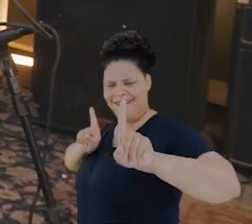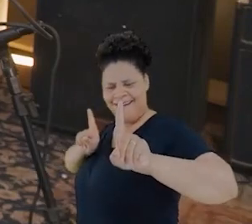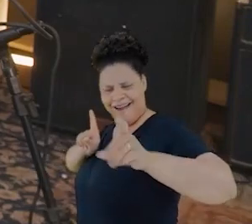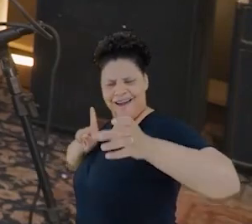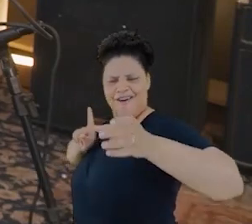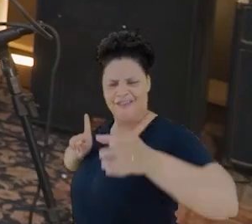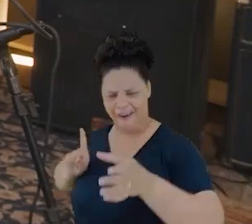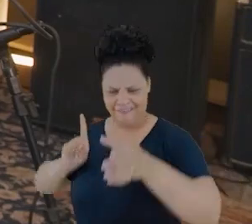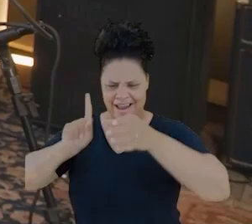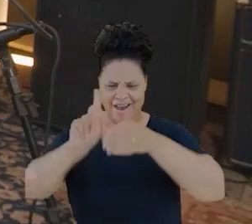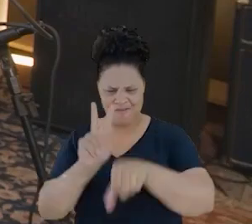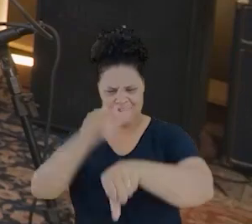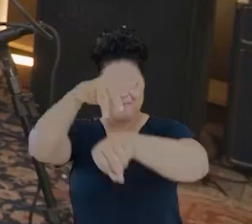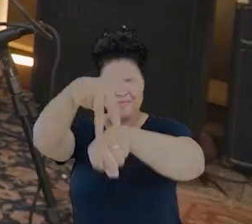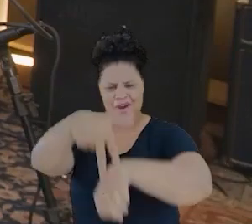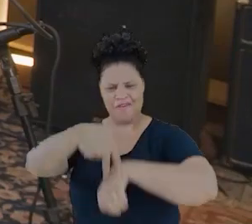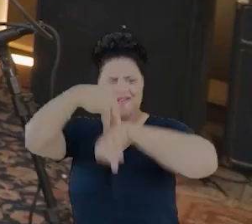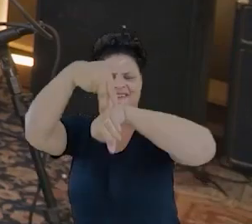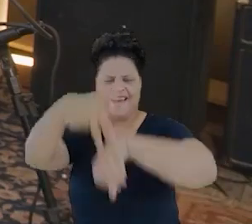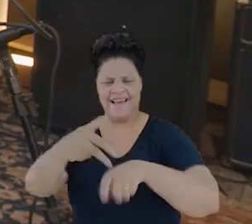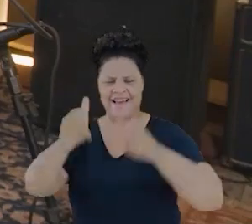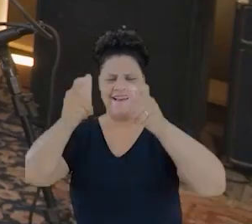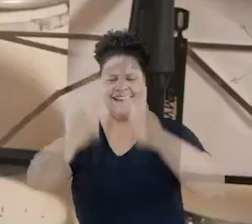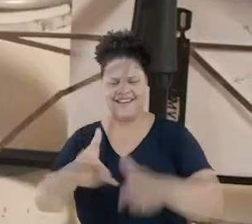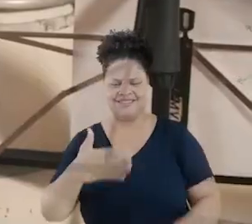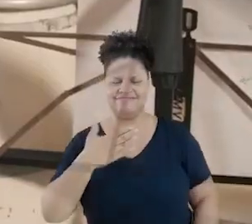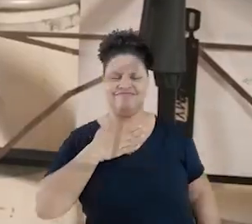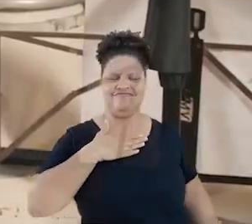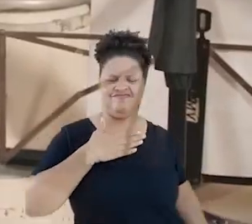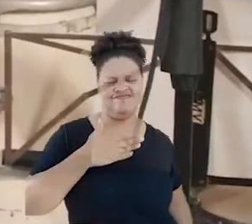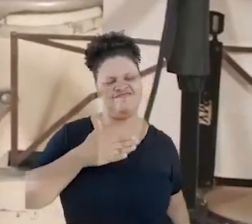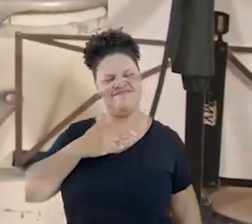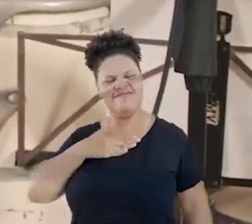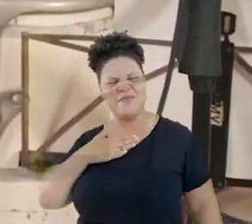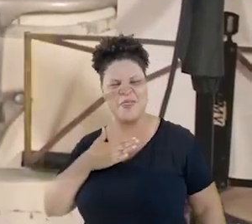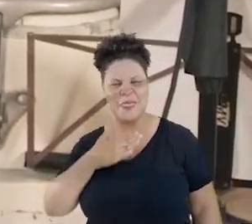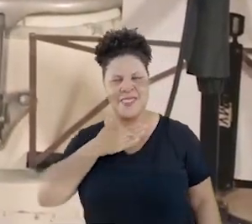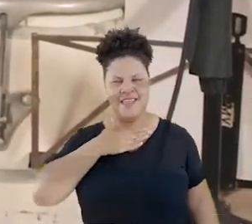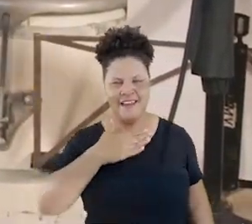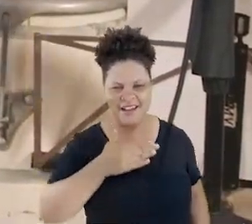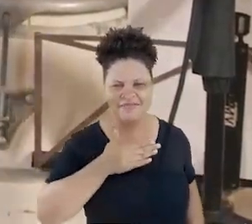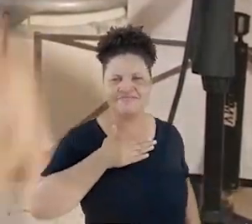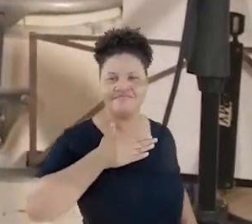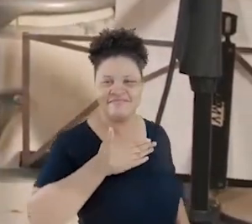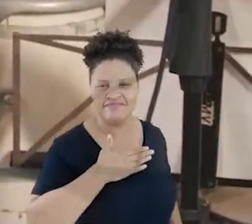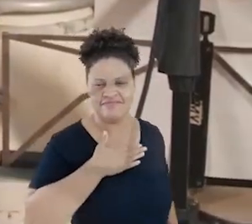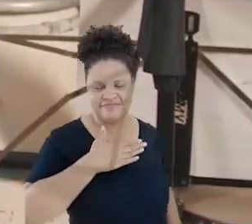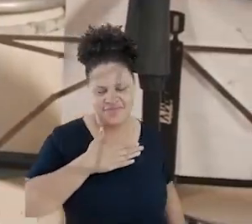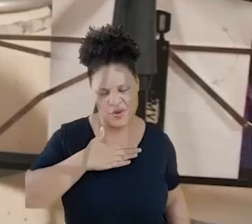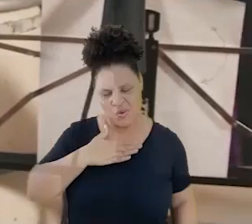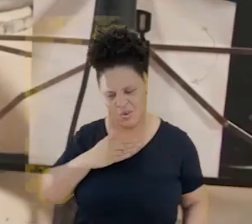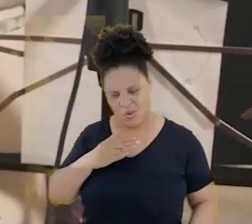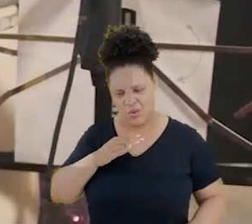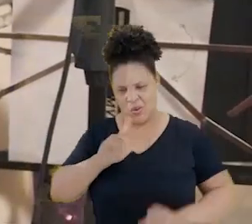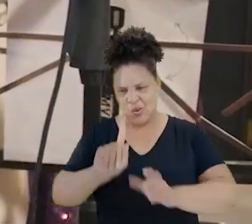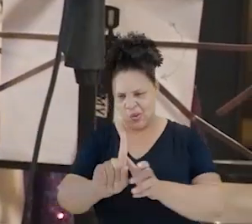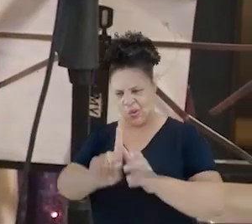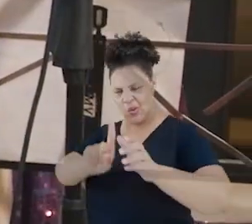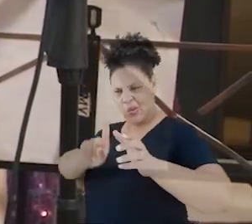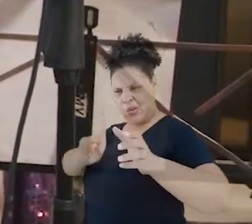mais recuar. Qualquer um é o meu lugar. Qualquer um é o meu lugar. Eu não vou